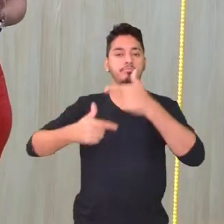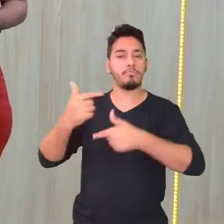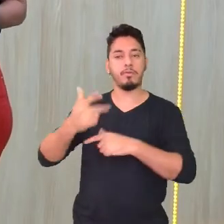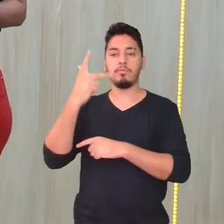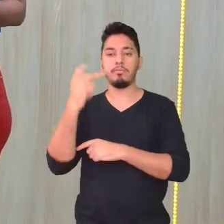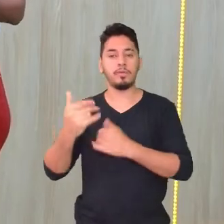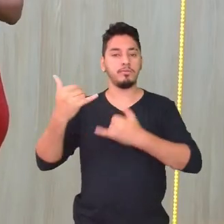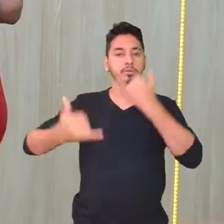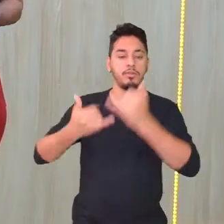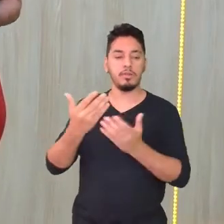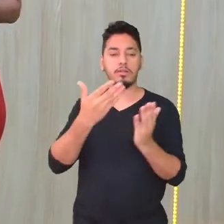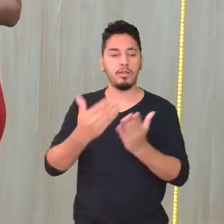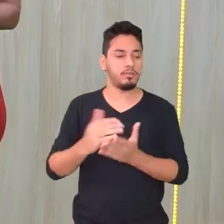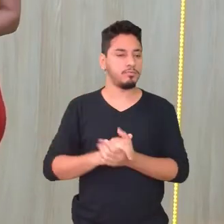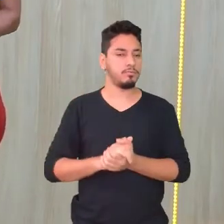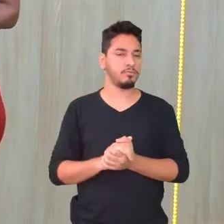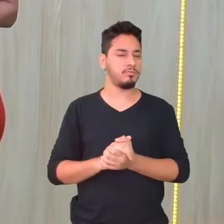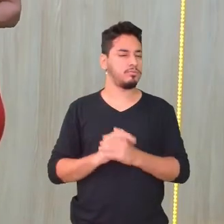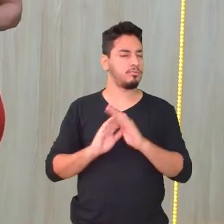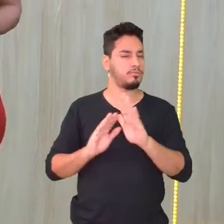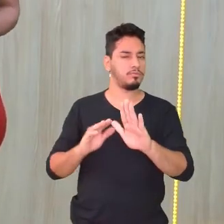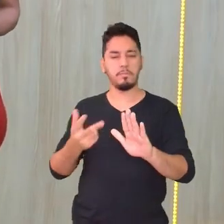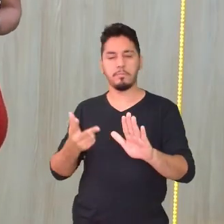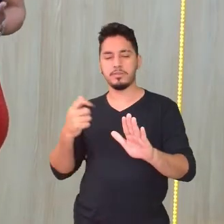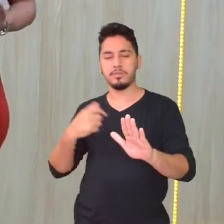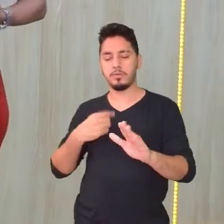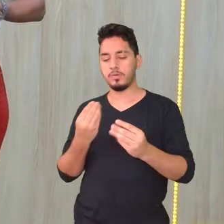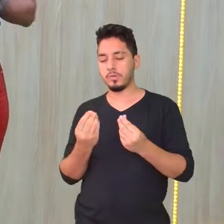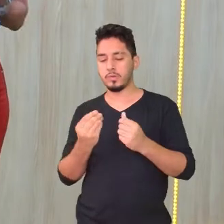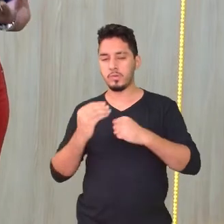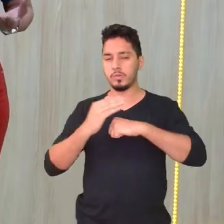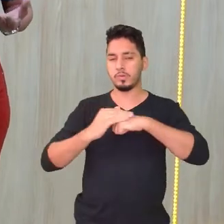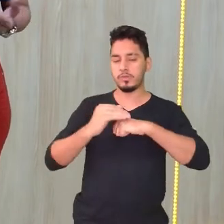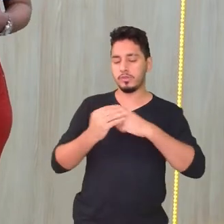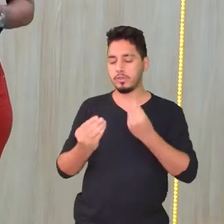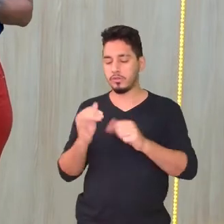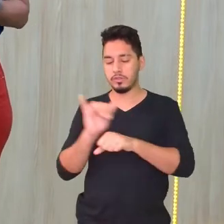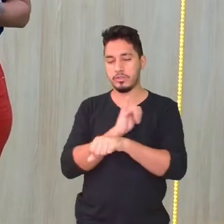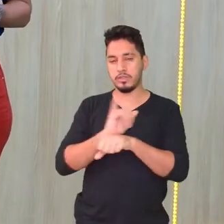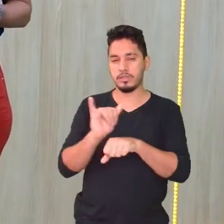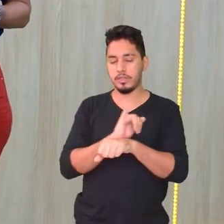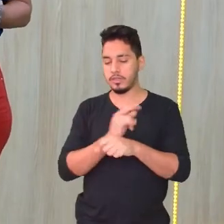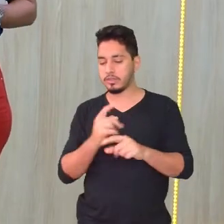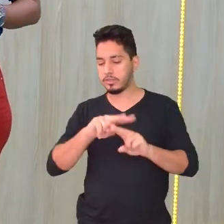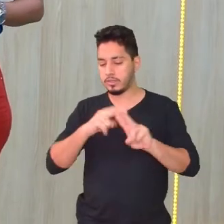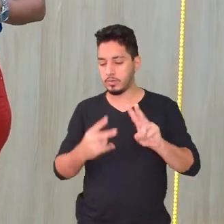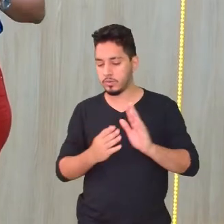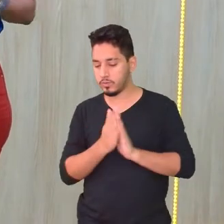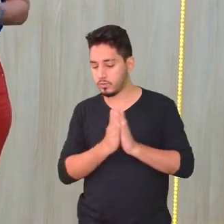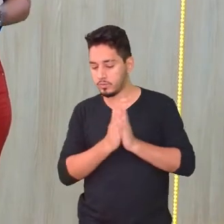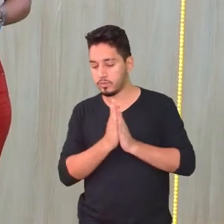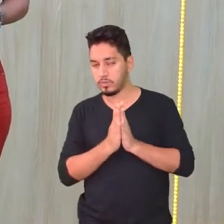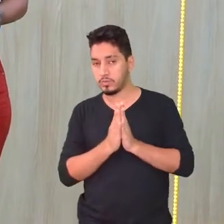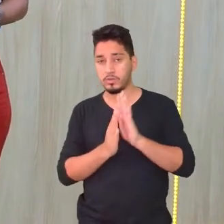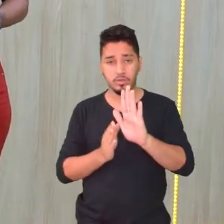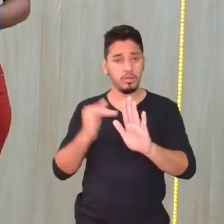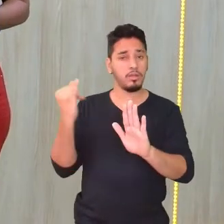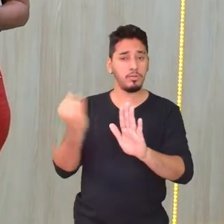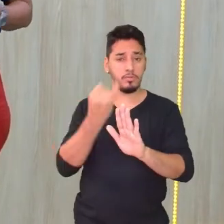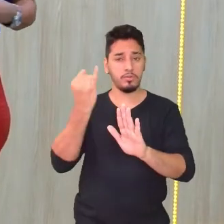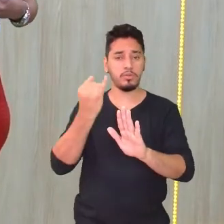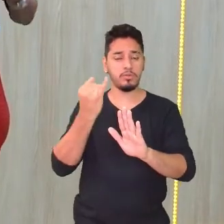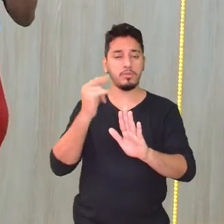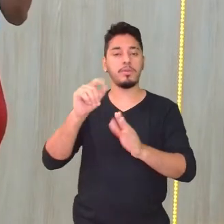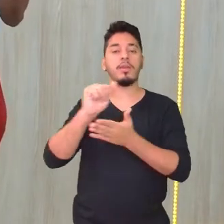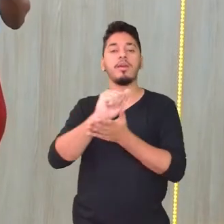brincadeiras. Então, aí fica claro que o componente afetivo, com aquela estratégia, com aquele recurso, ele é importante, né, para